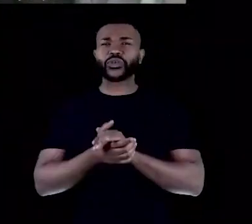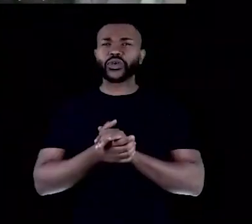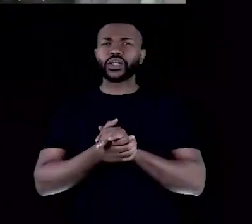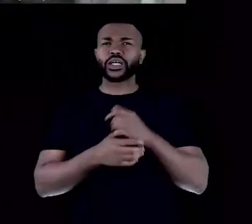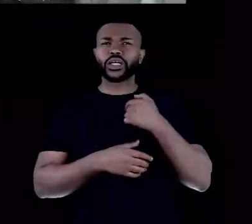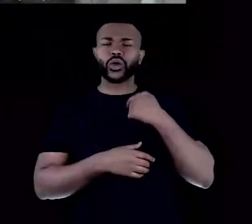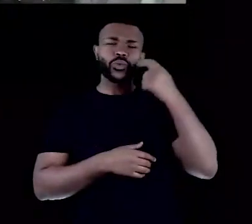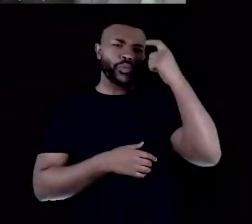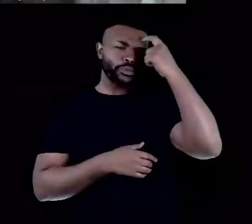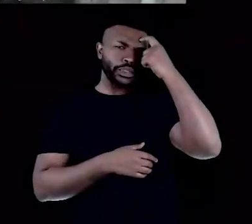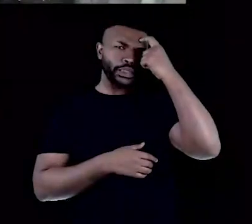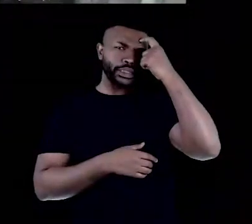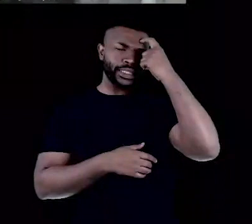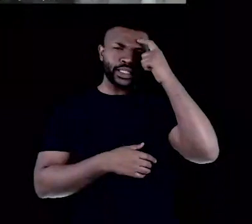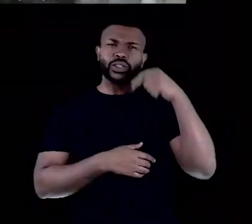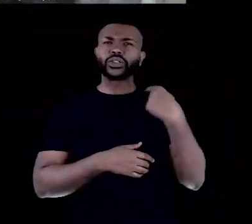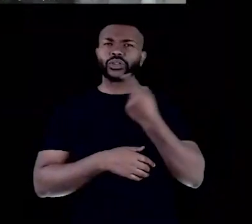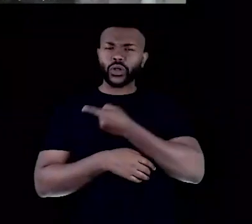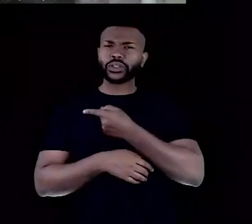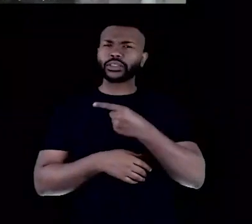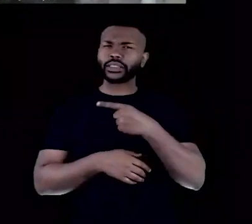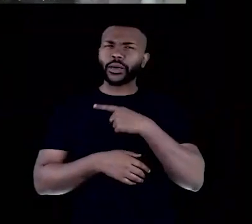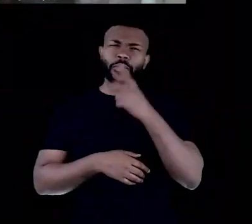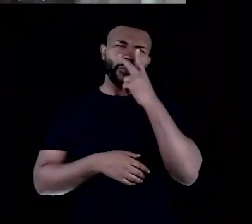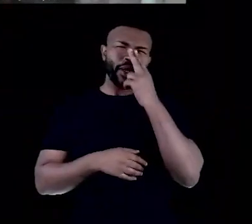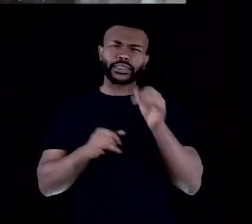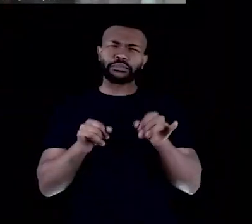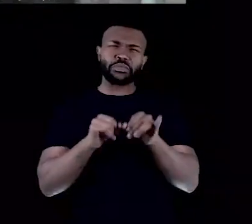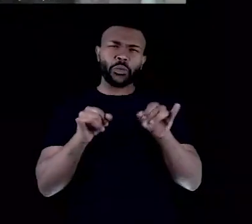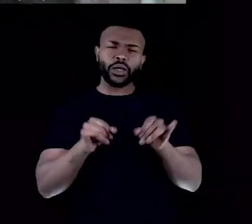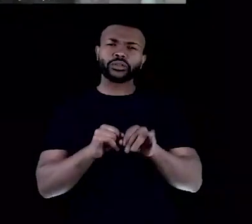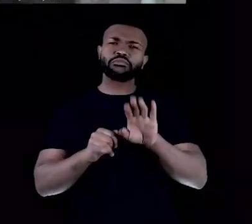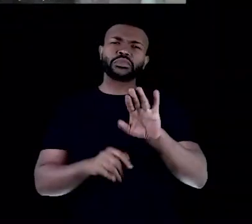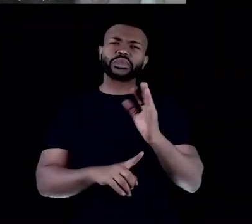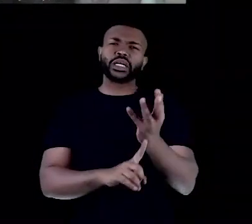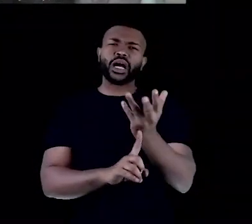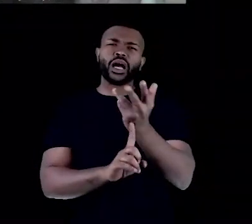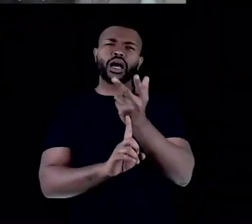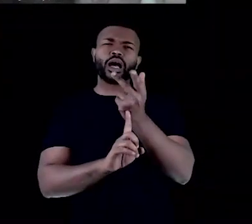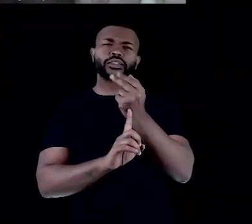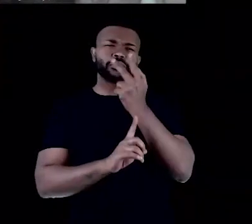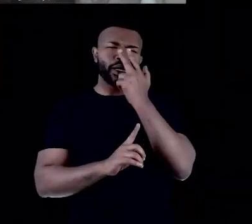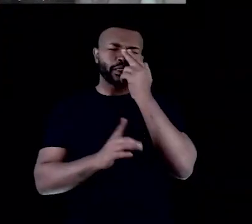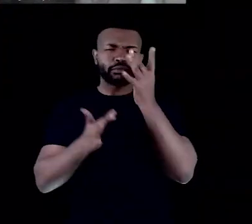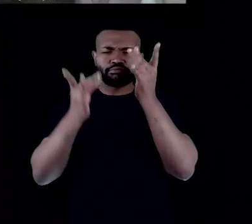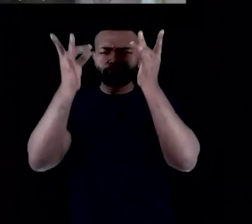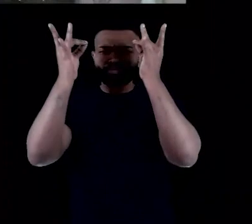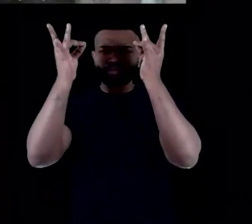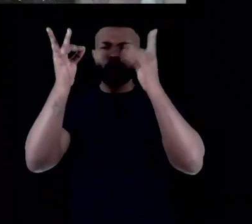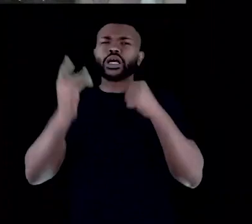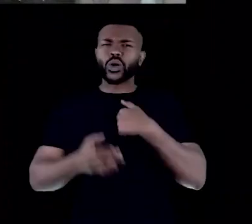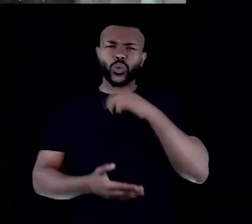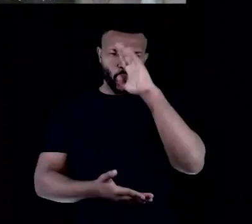E era, eu pensei bem, eu acho que a gente tem, é besta falar isso, mas a arte tem uma coisa meio xamânica mesmo, assim, sabe?